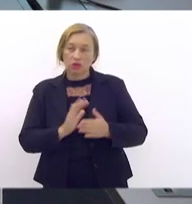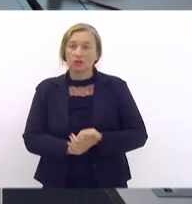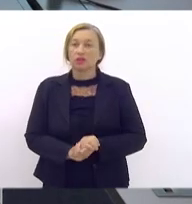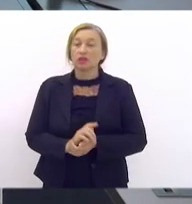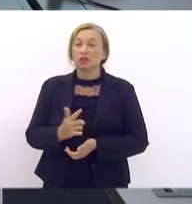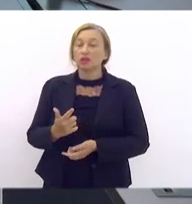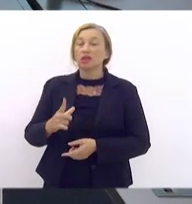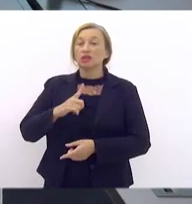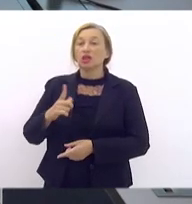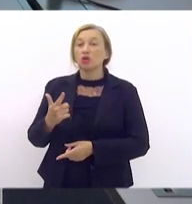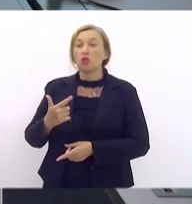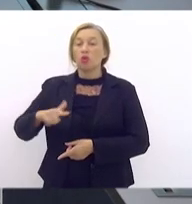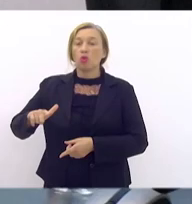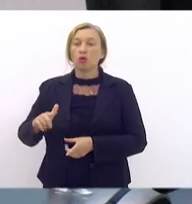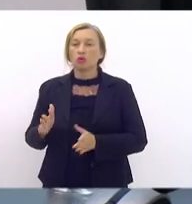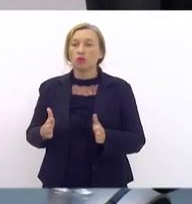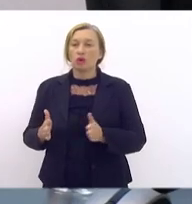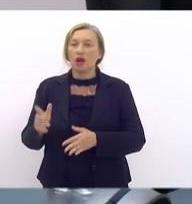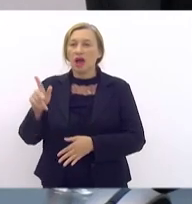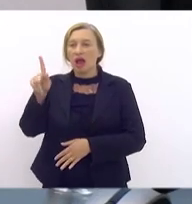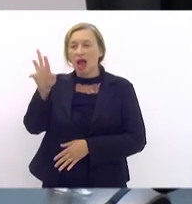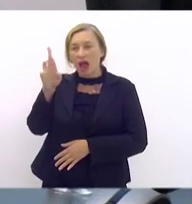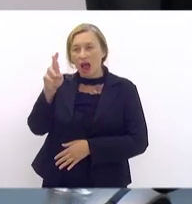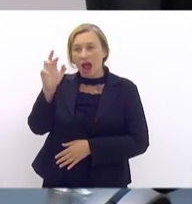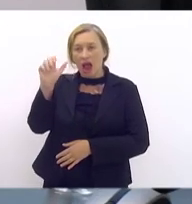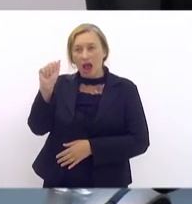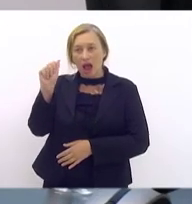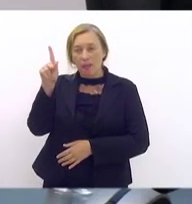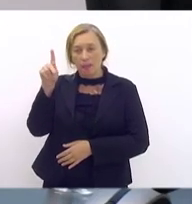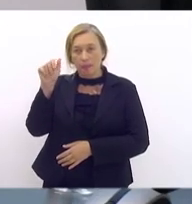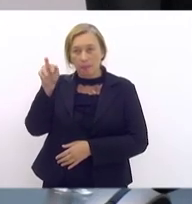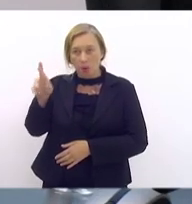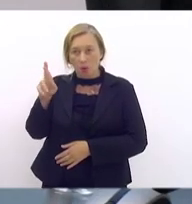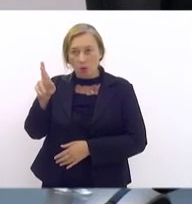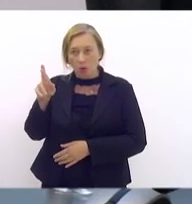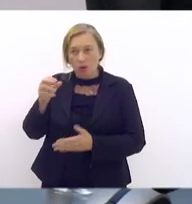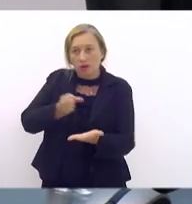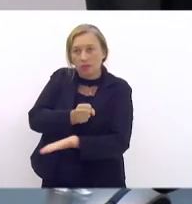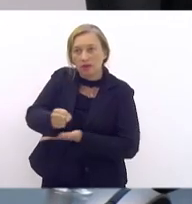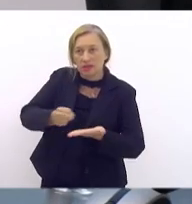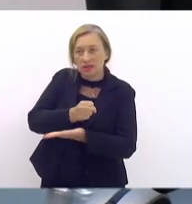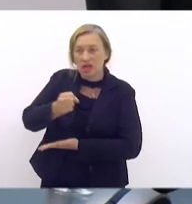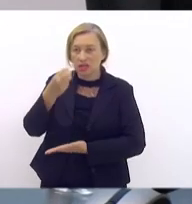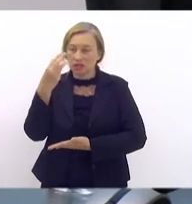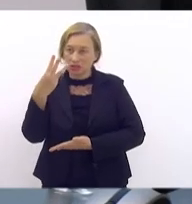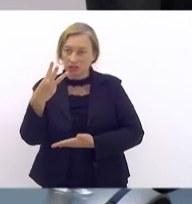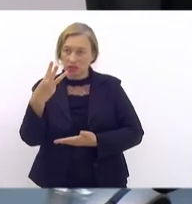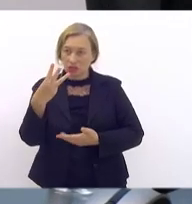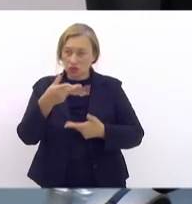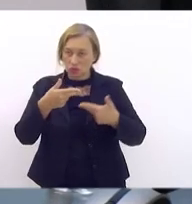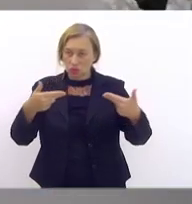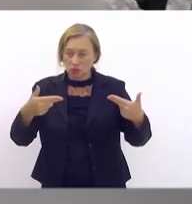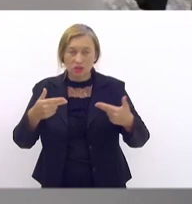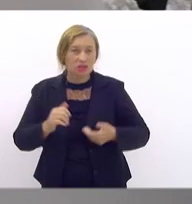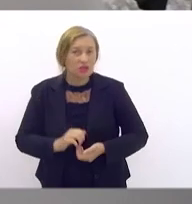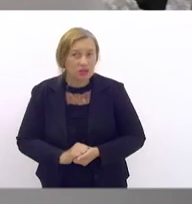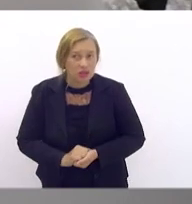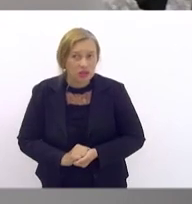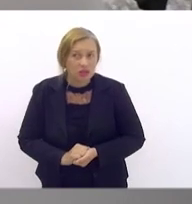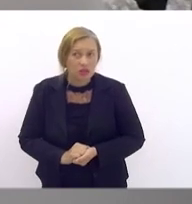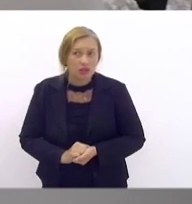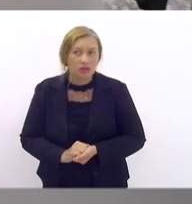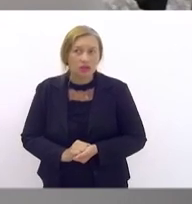rapor que é uma ação baseada em Pilares explicação